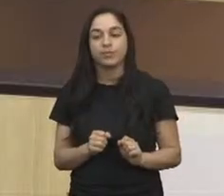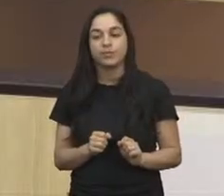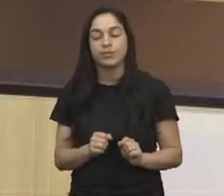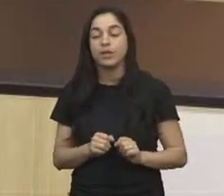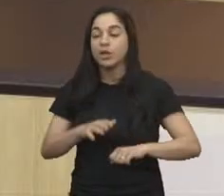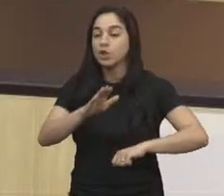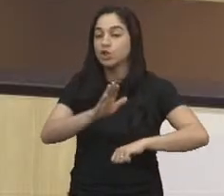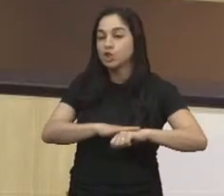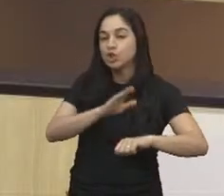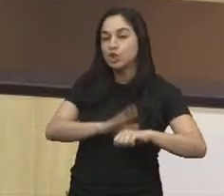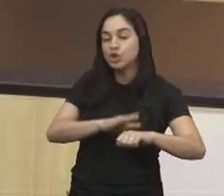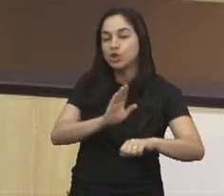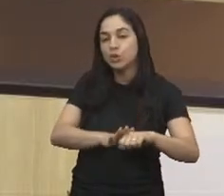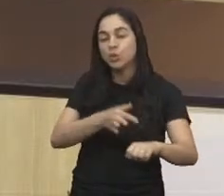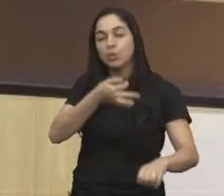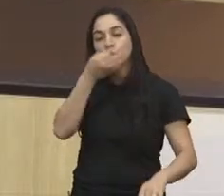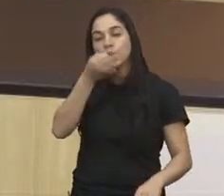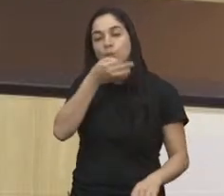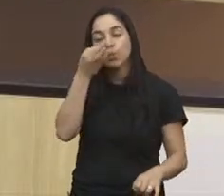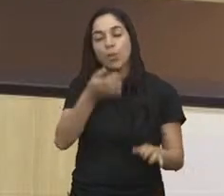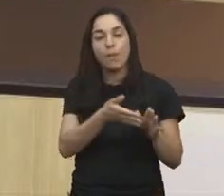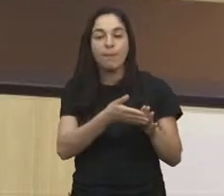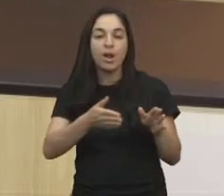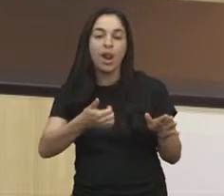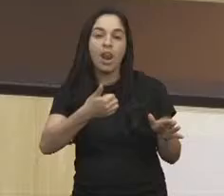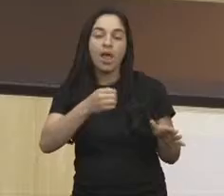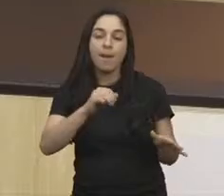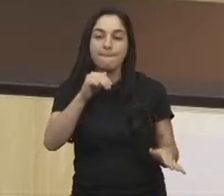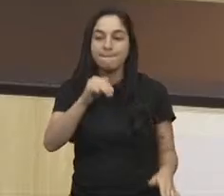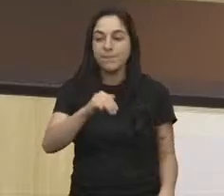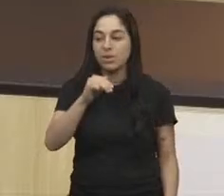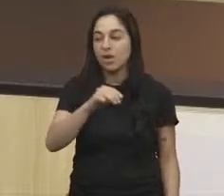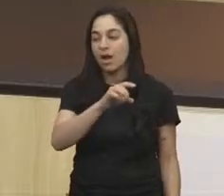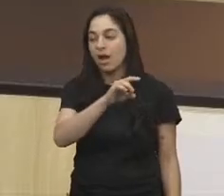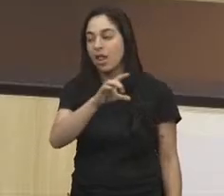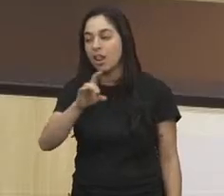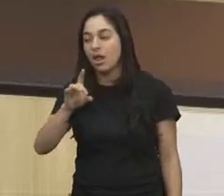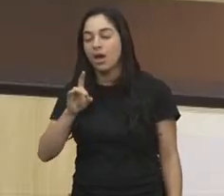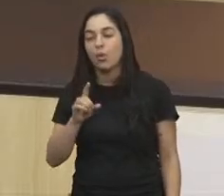aqui agora para fazer, num tempo médio de 10 minutos cada uma,